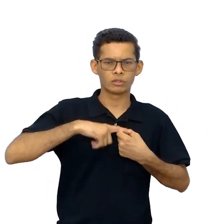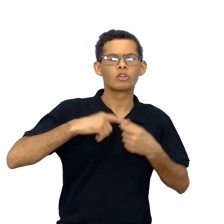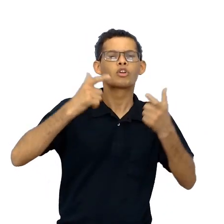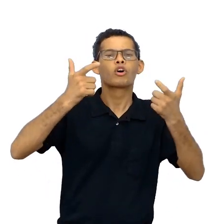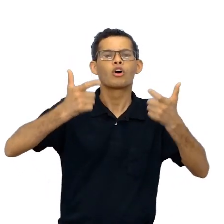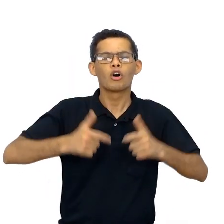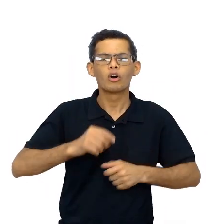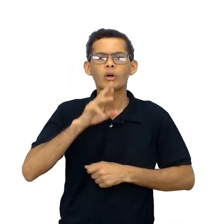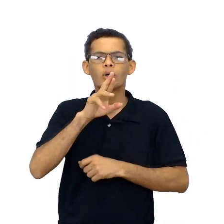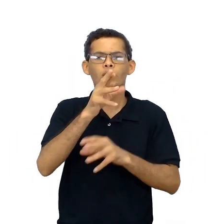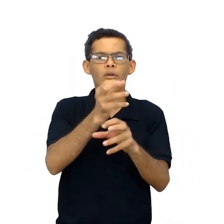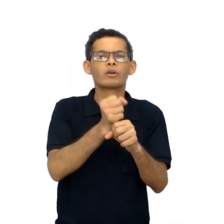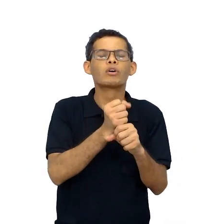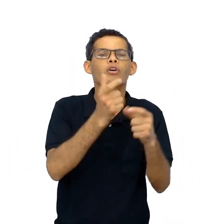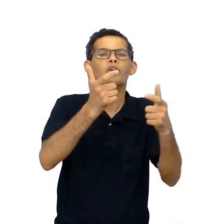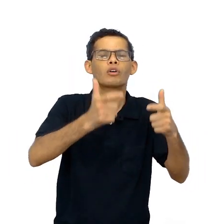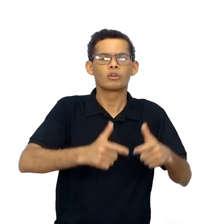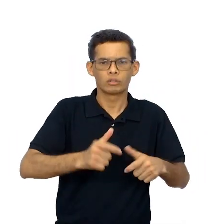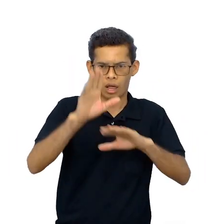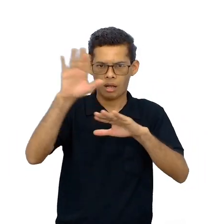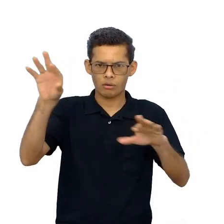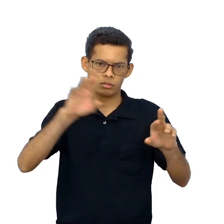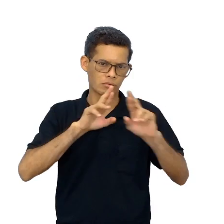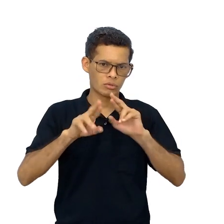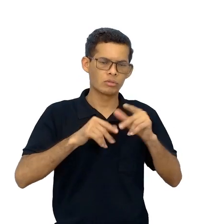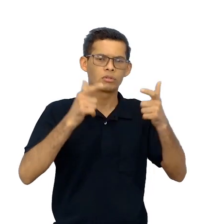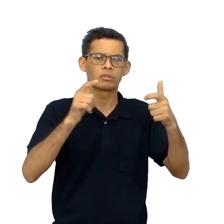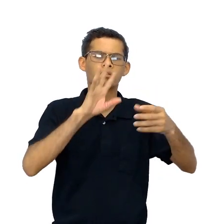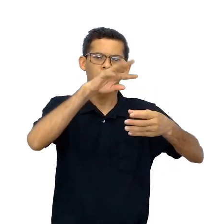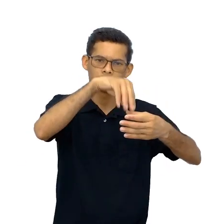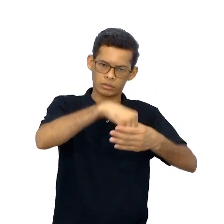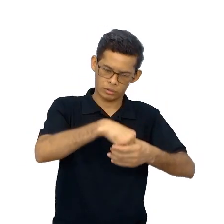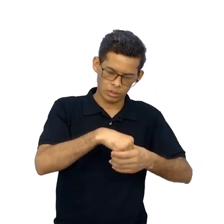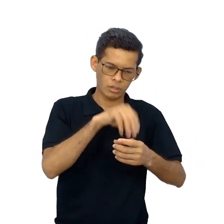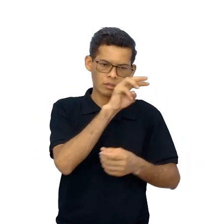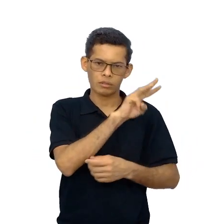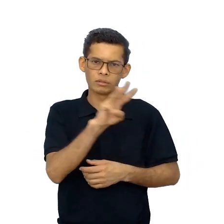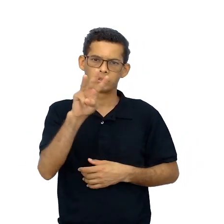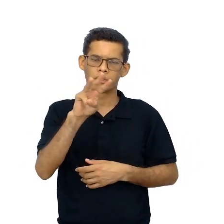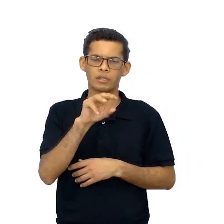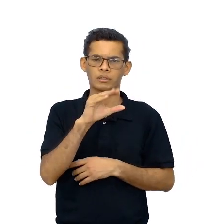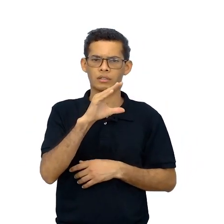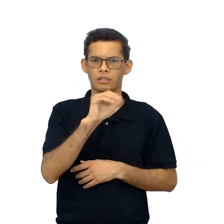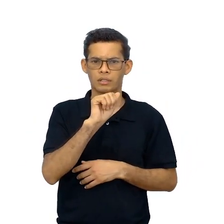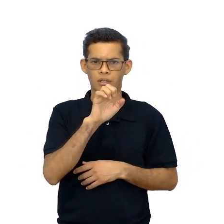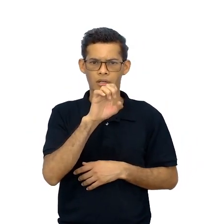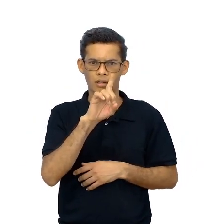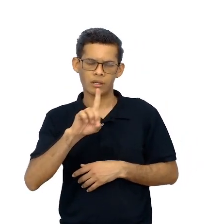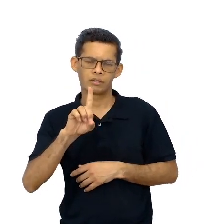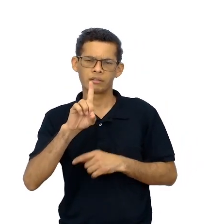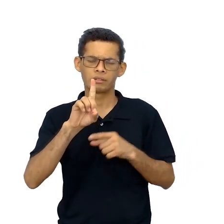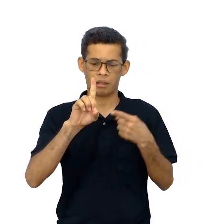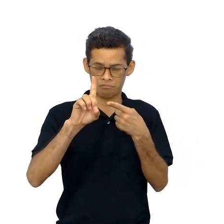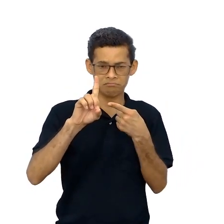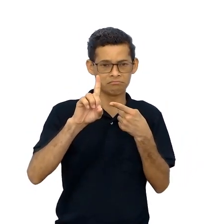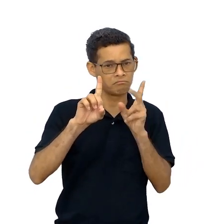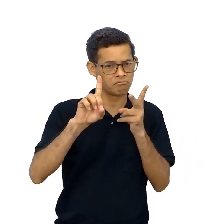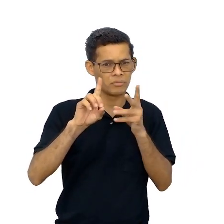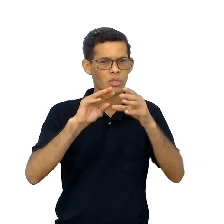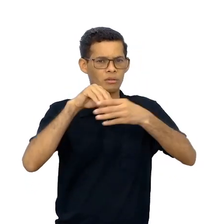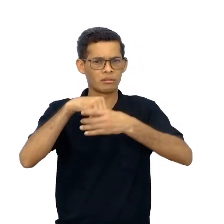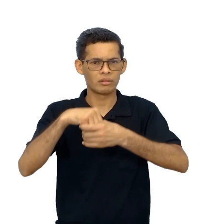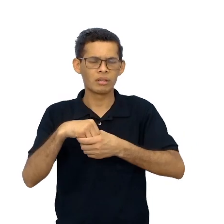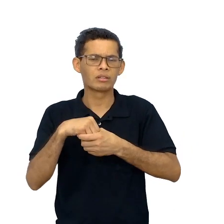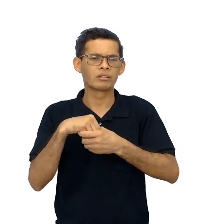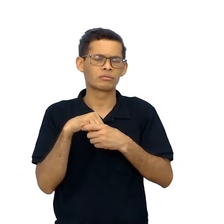desta avaliação que os alunos fizeram também estão dentro do site do CAED. No CAED, a gente encontra o nome